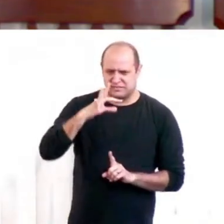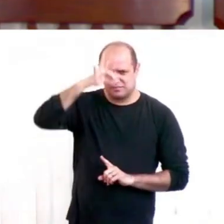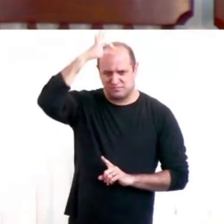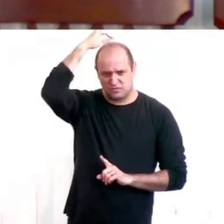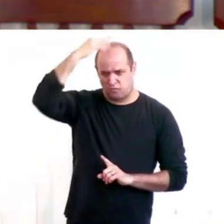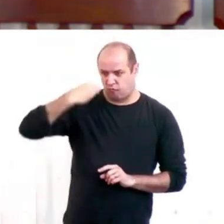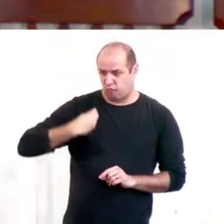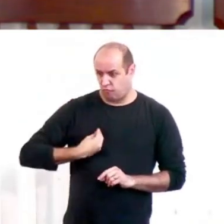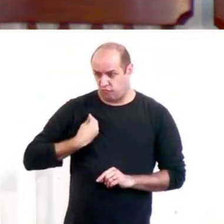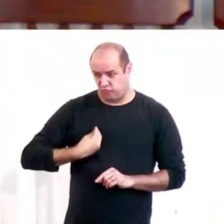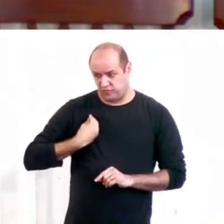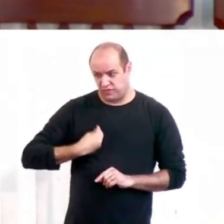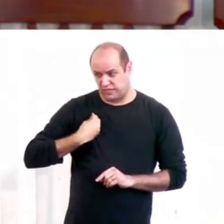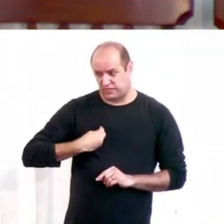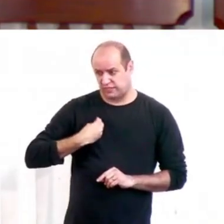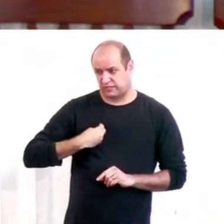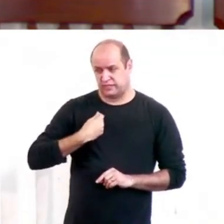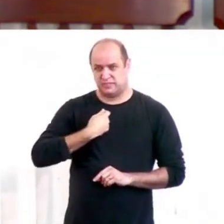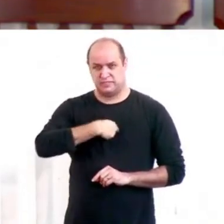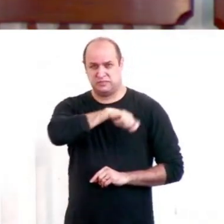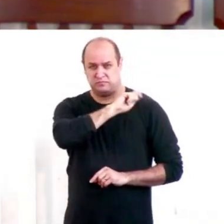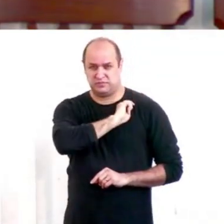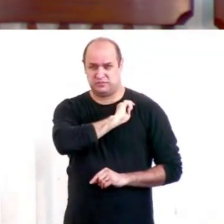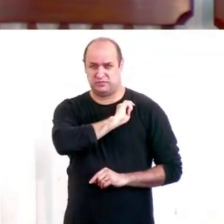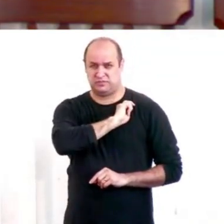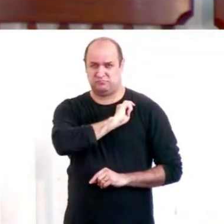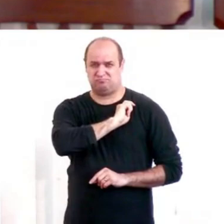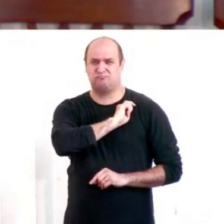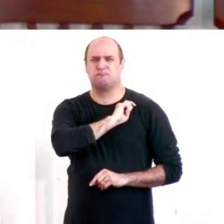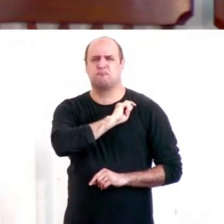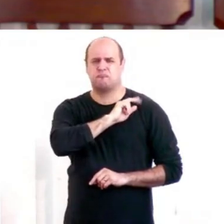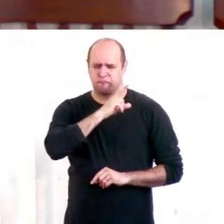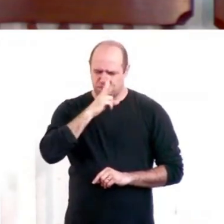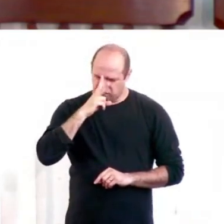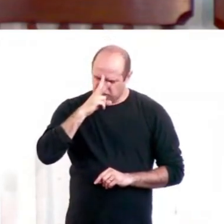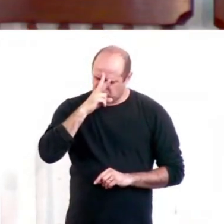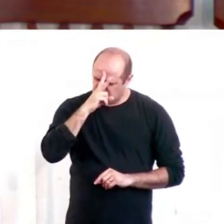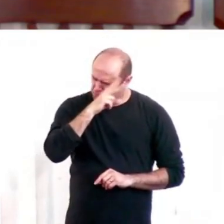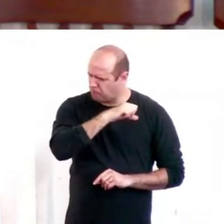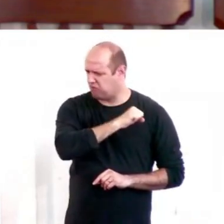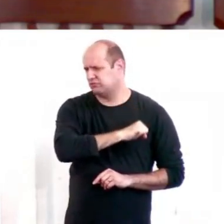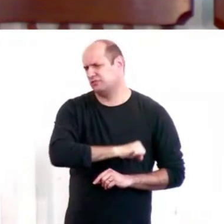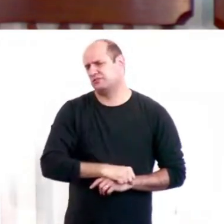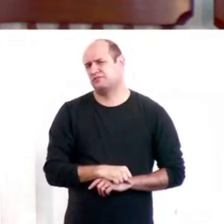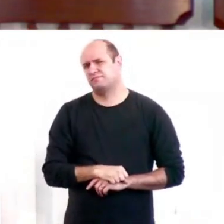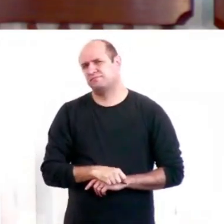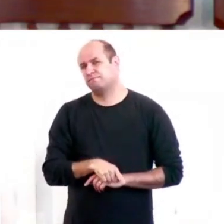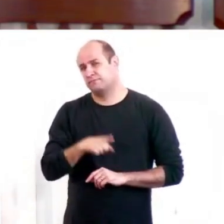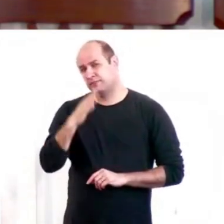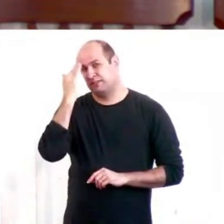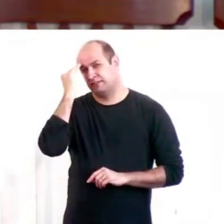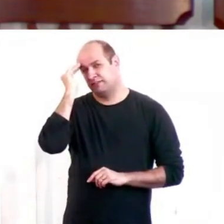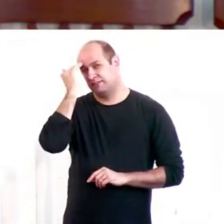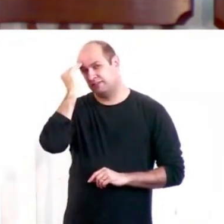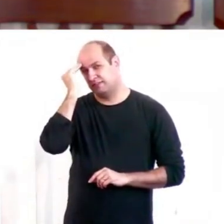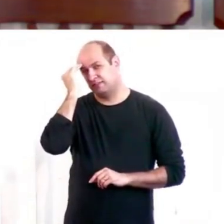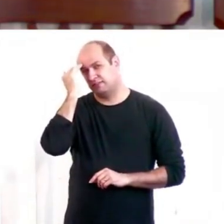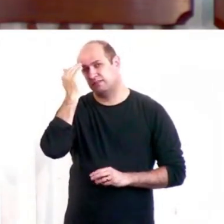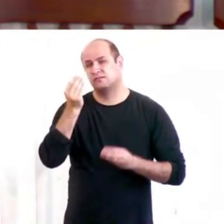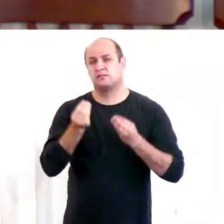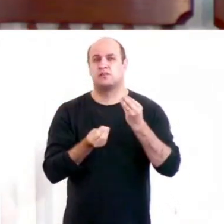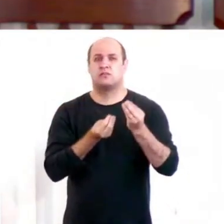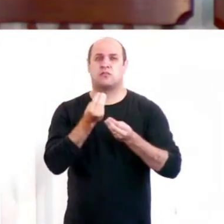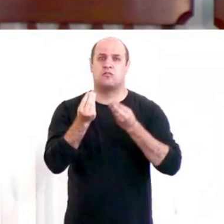espanhóis é maior do que a gente sente lá no Oriente. Só para você entender um pouco do que é